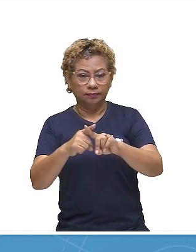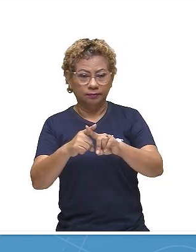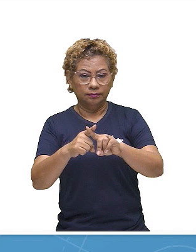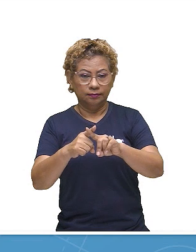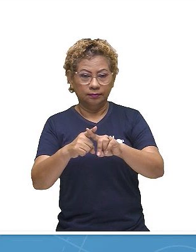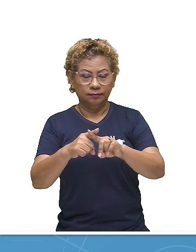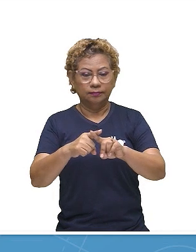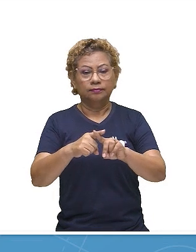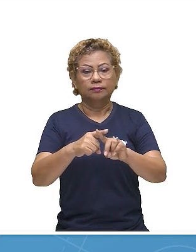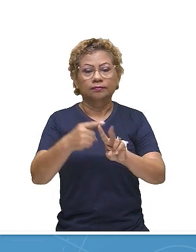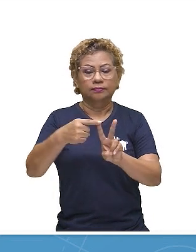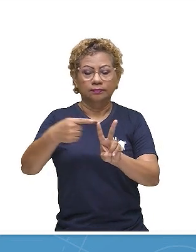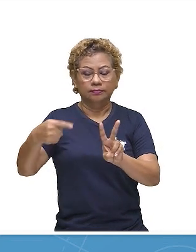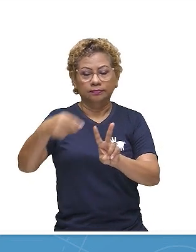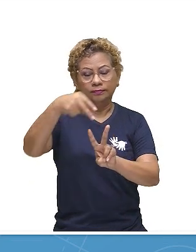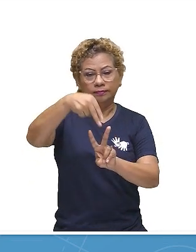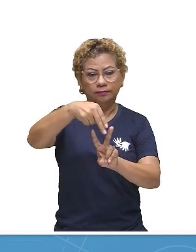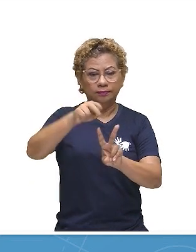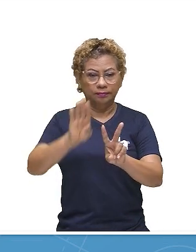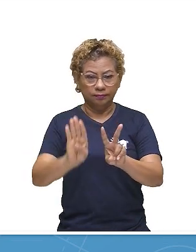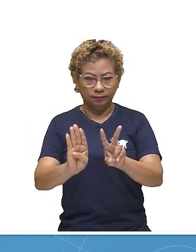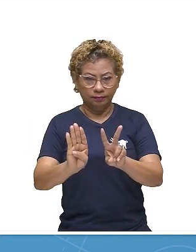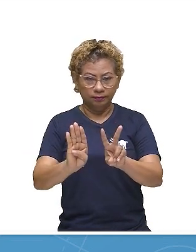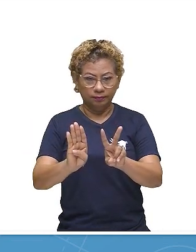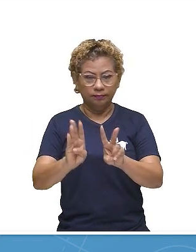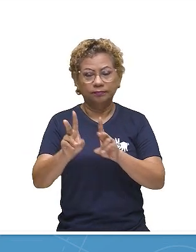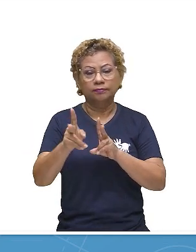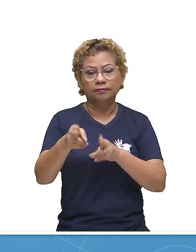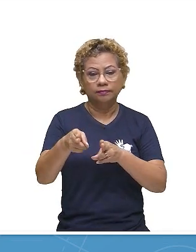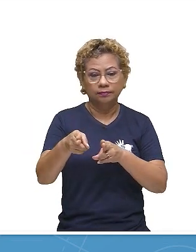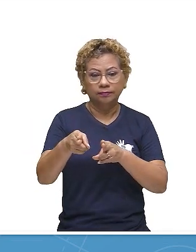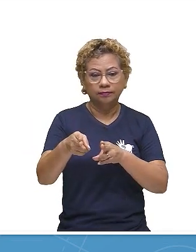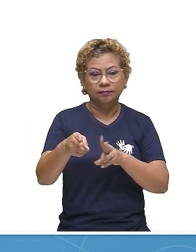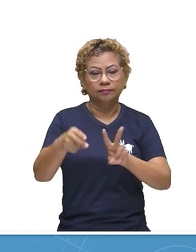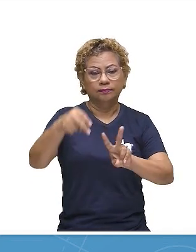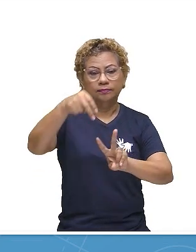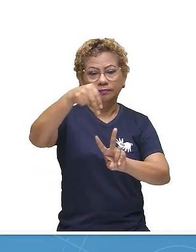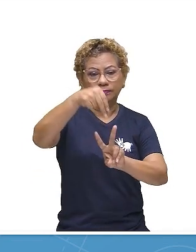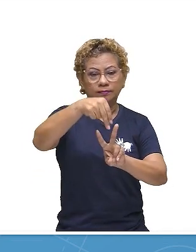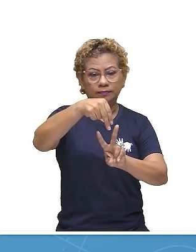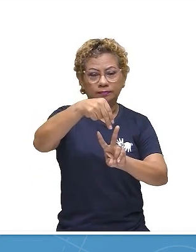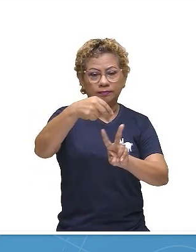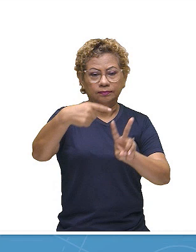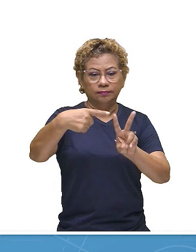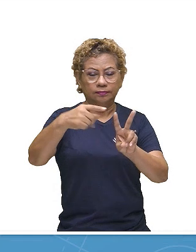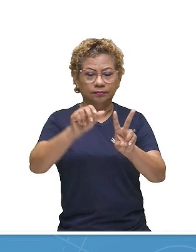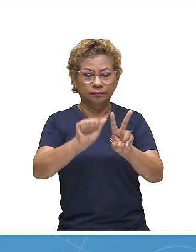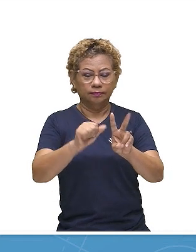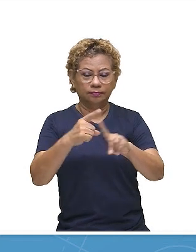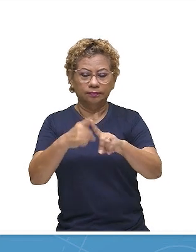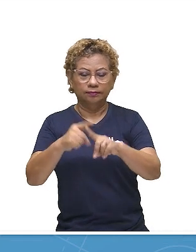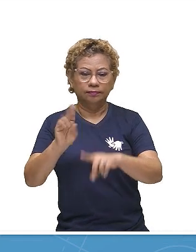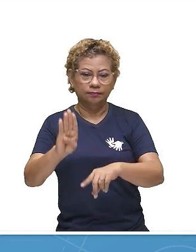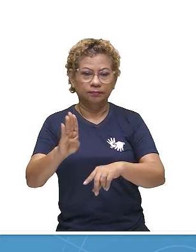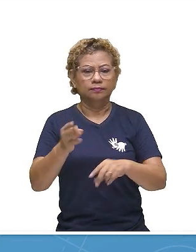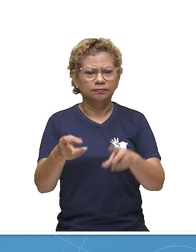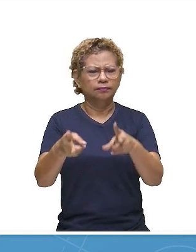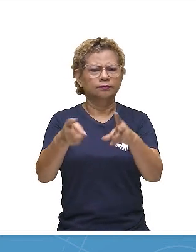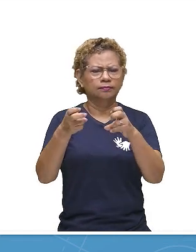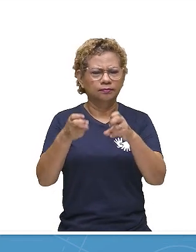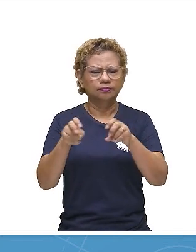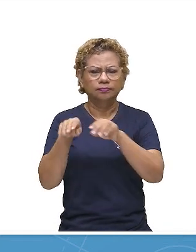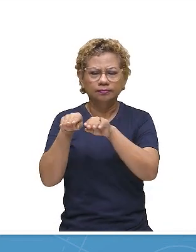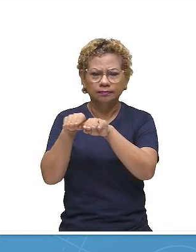A que multiplica n raiz de B, observe que os índices são iguais, né? Valor